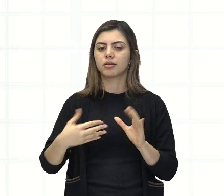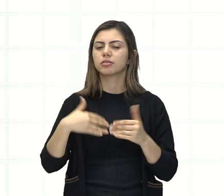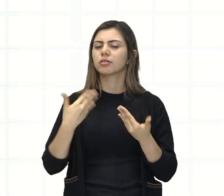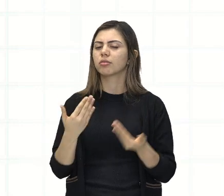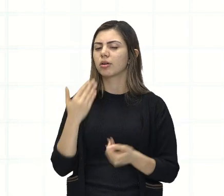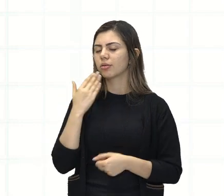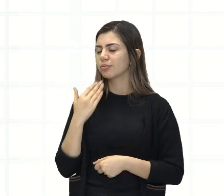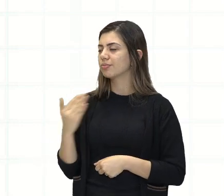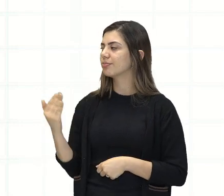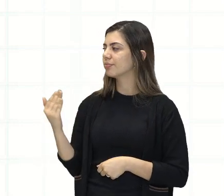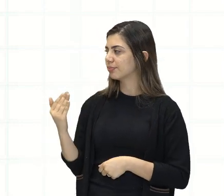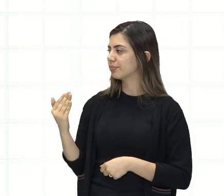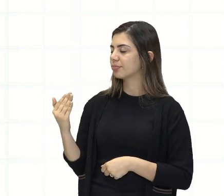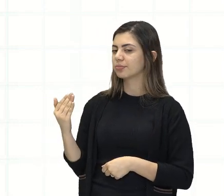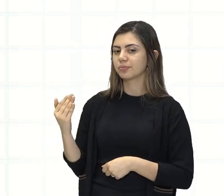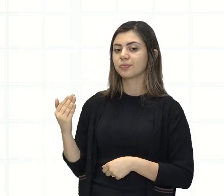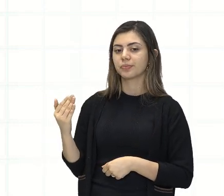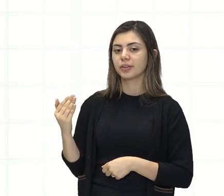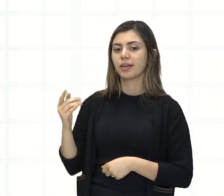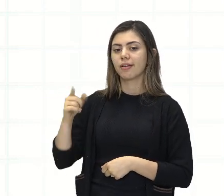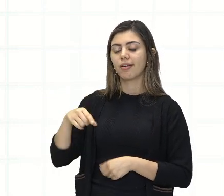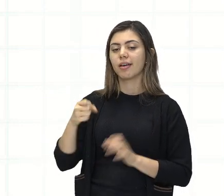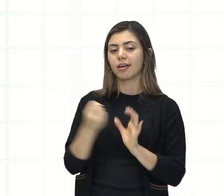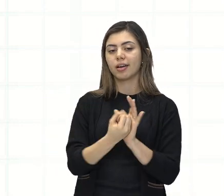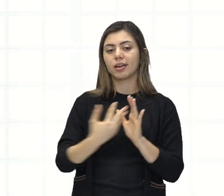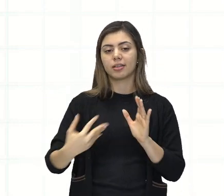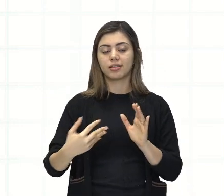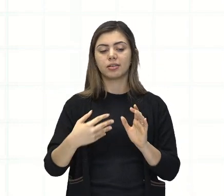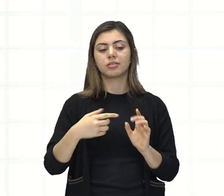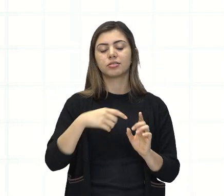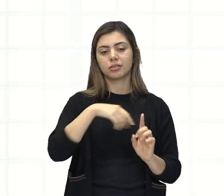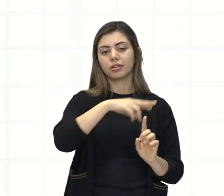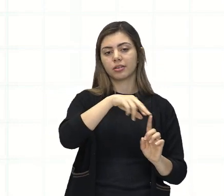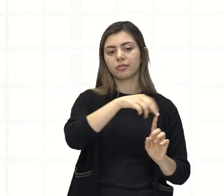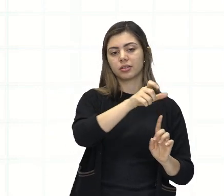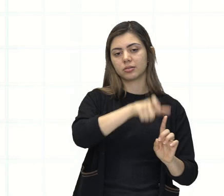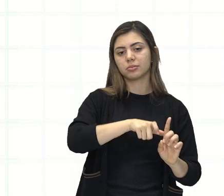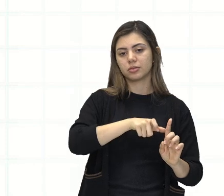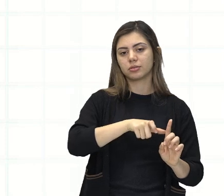daqui. Essa é a característica de vocês.